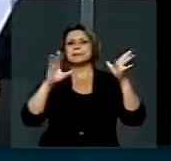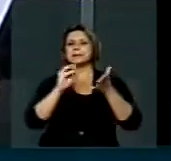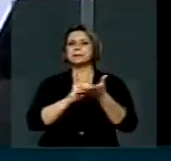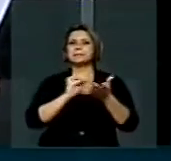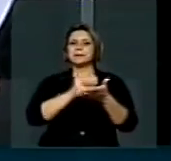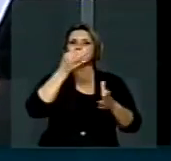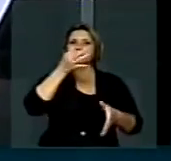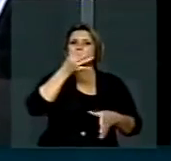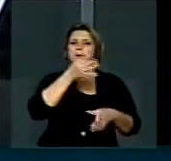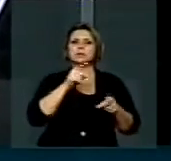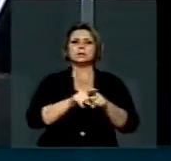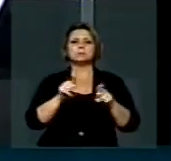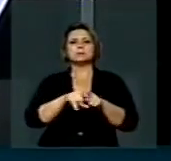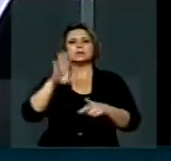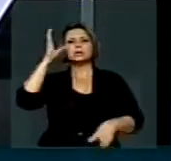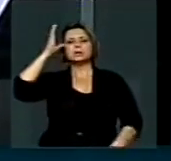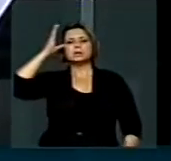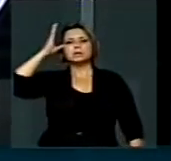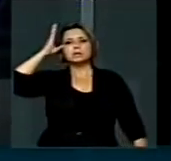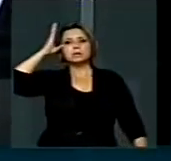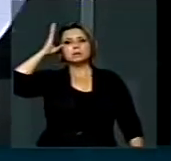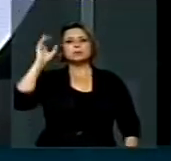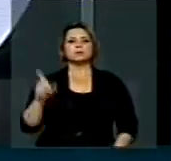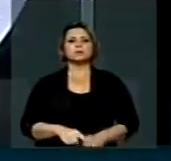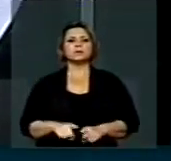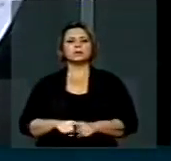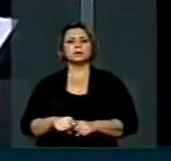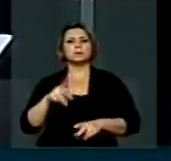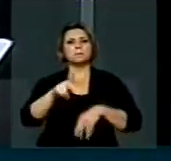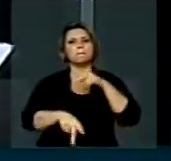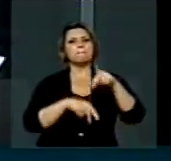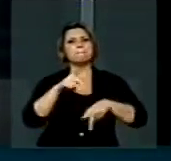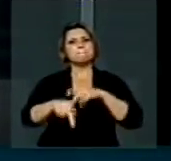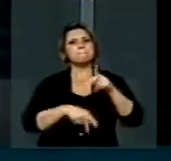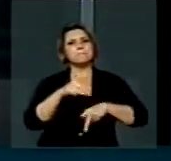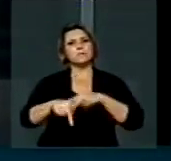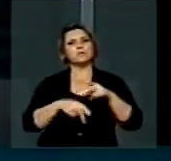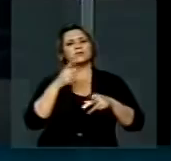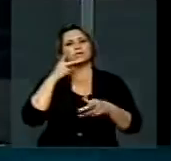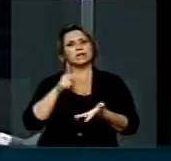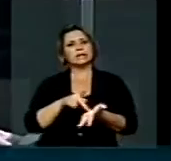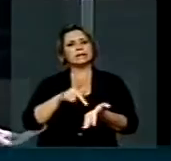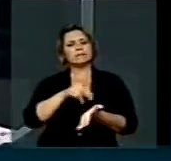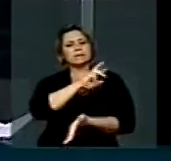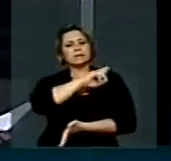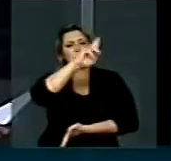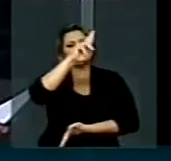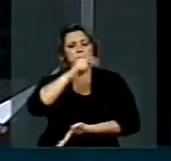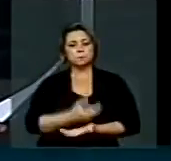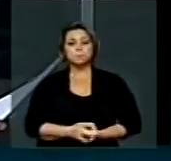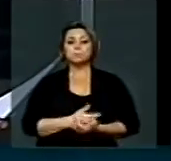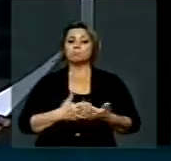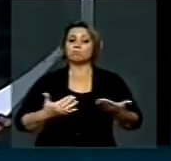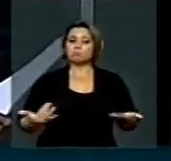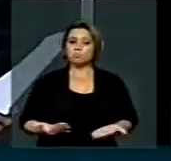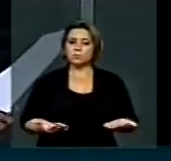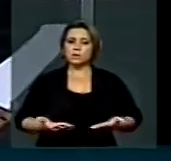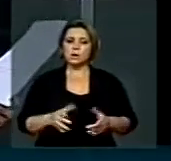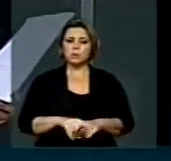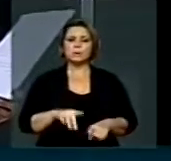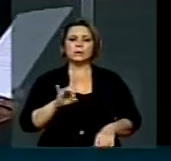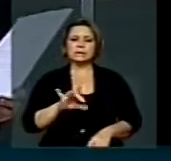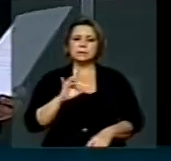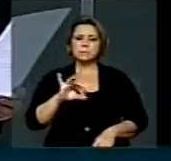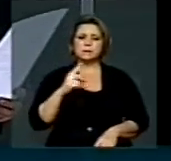democráticas, afastando a China continental e o povo chinês dos seus verdadeiros representantes, hoje isolados em